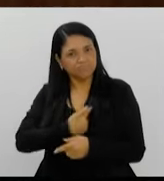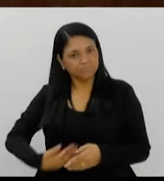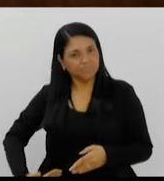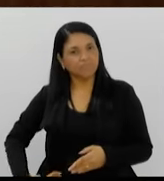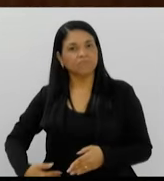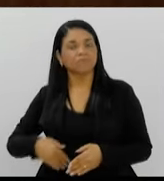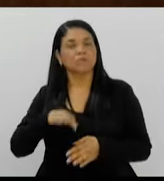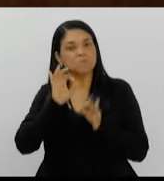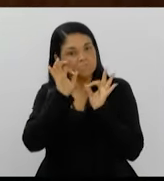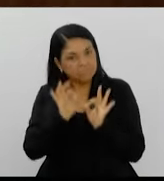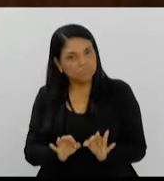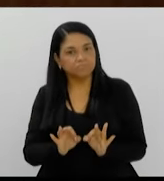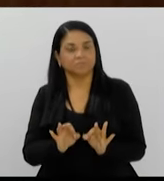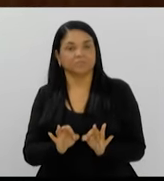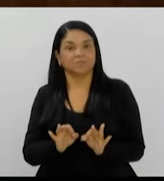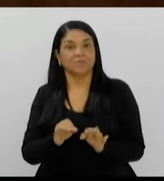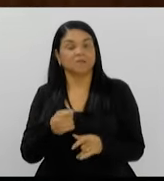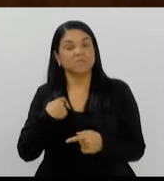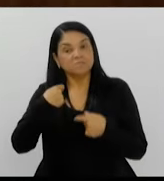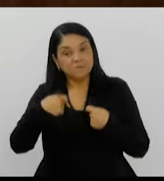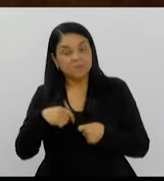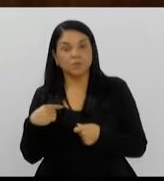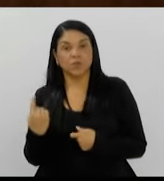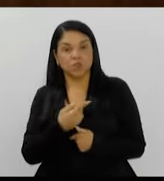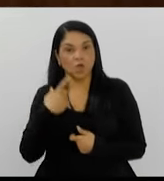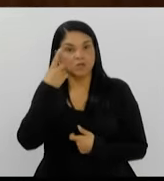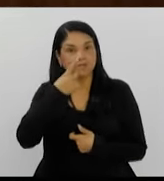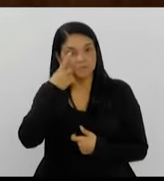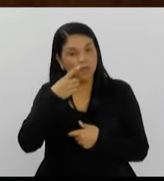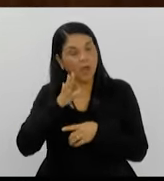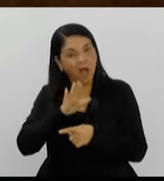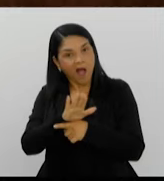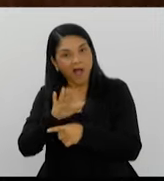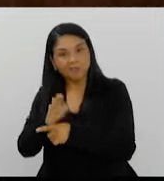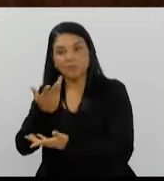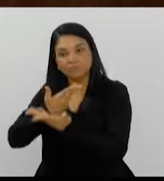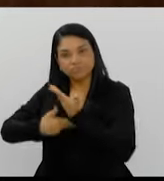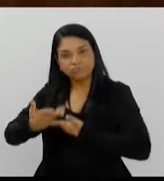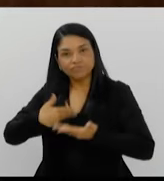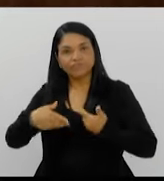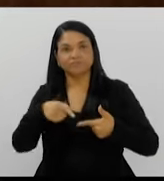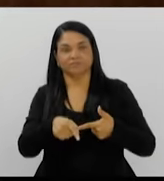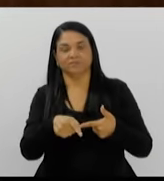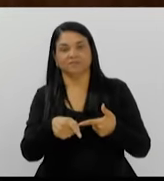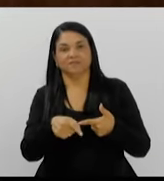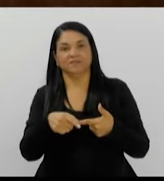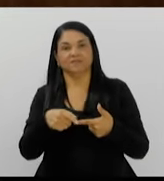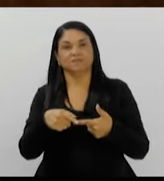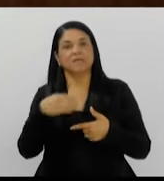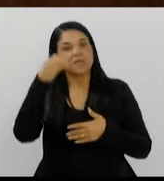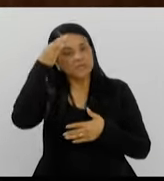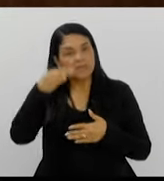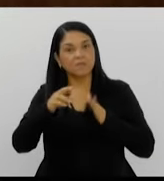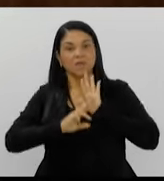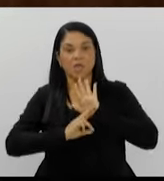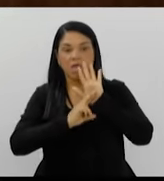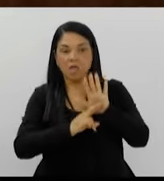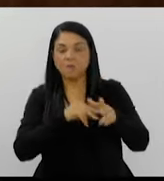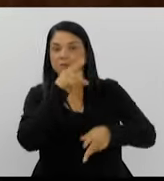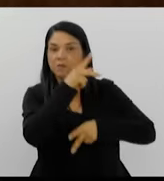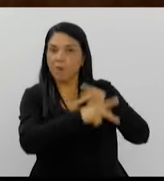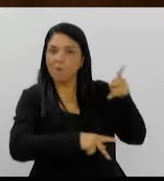isso mas nós queremos colaborar nós queremos contribuir porque entendemos que também representamos uma